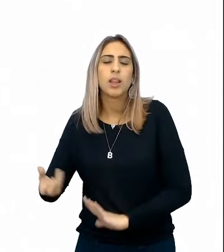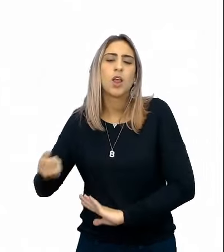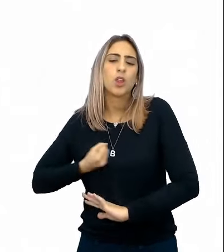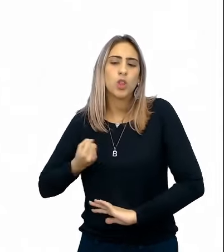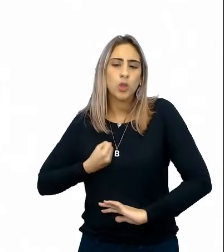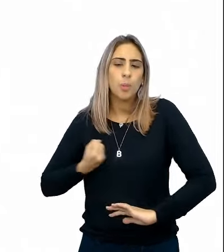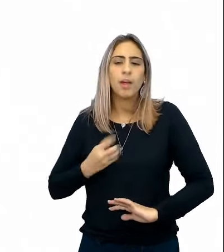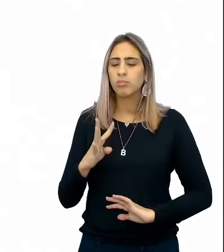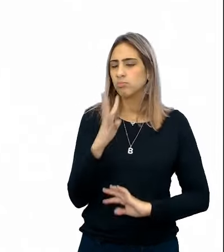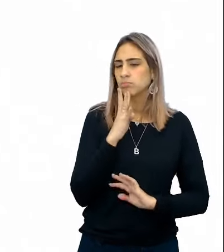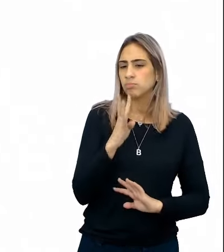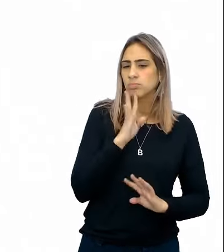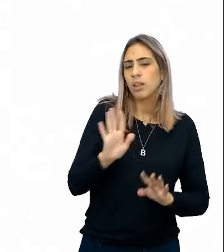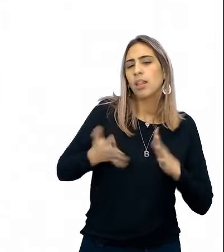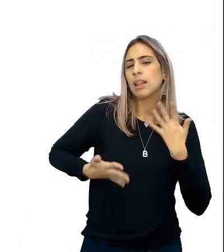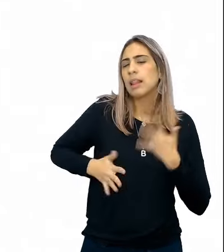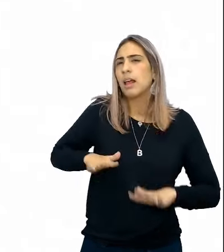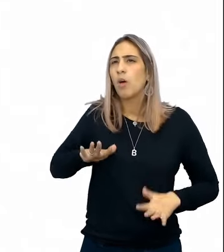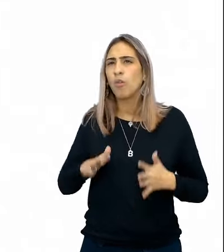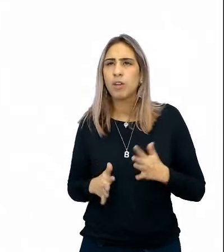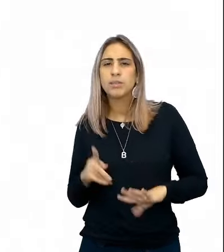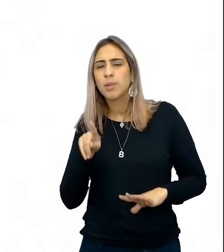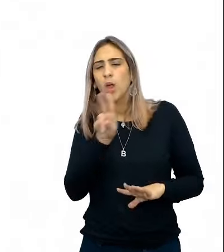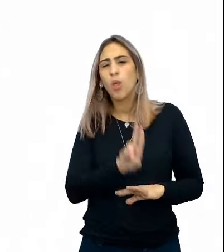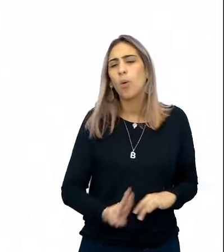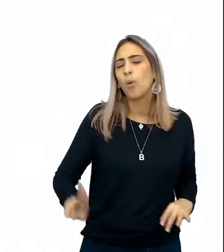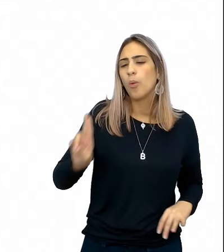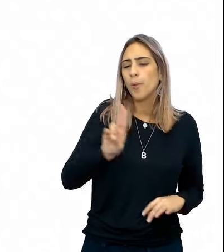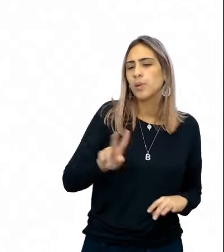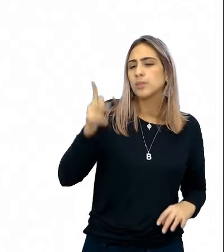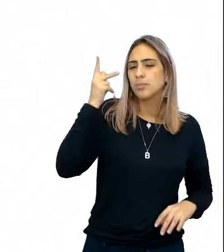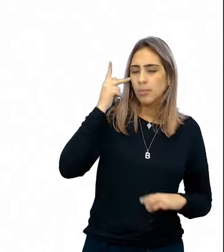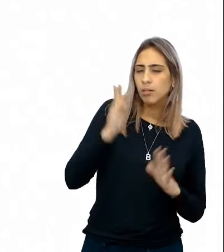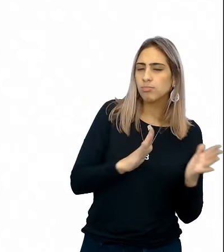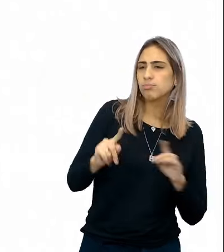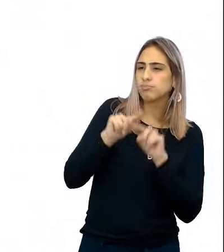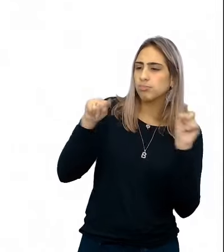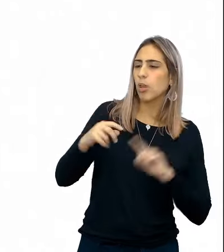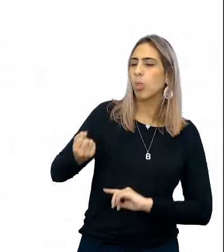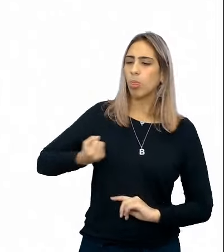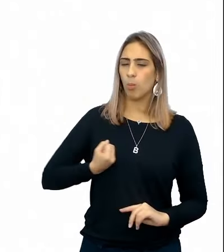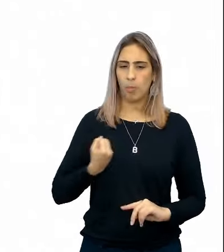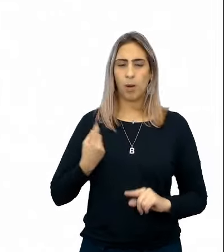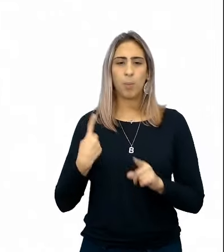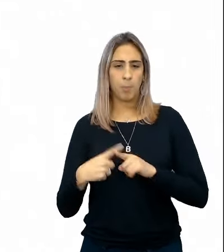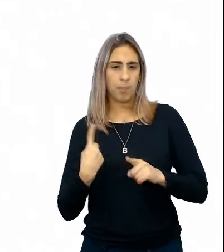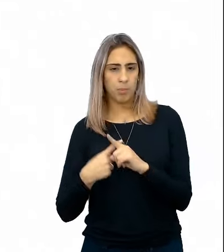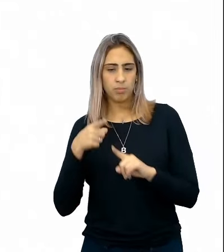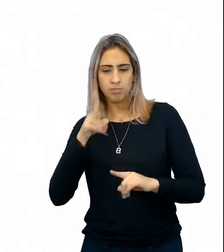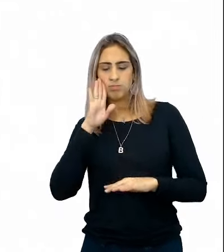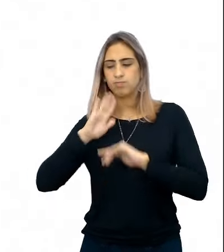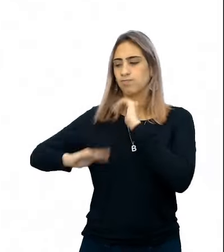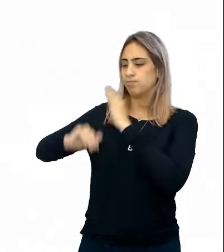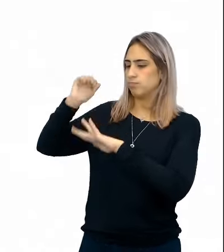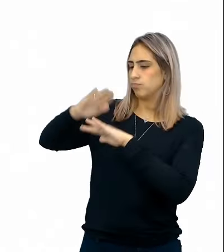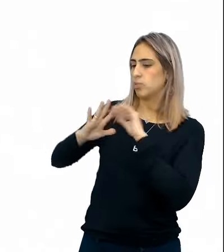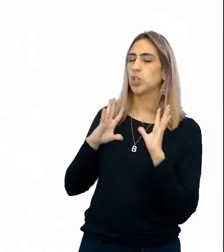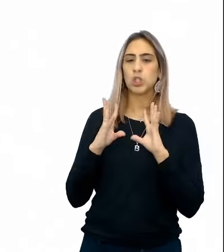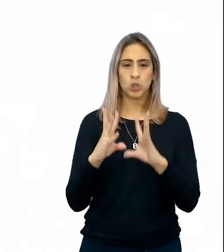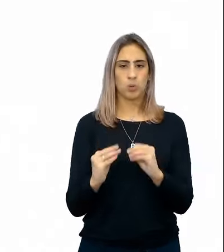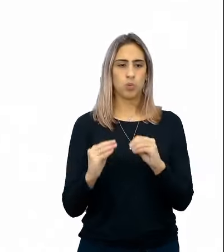que conhecem, provavelmente pelo uso que fazem do quadro numérico, o que permite a construção da